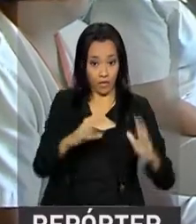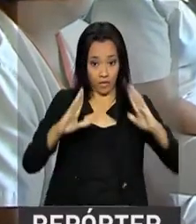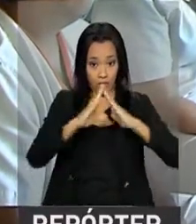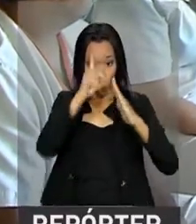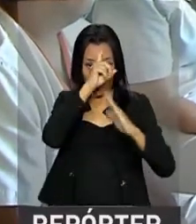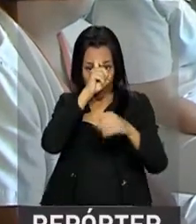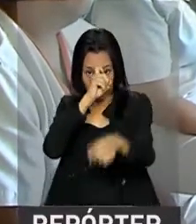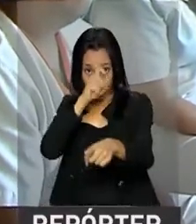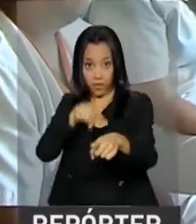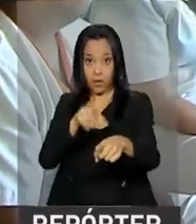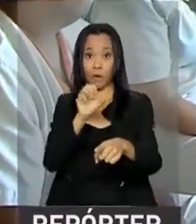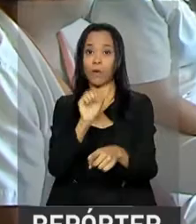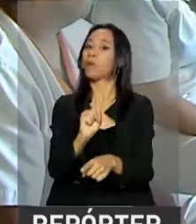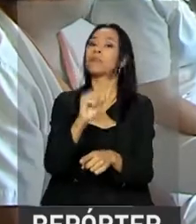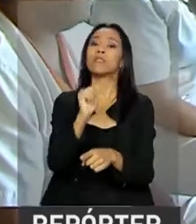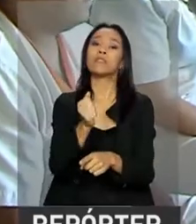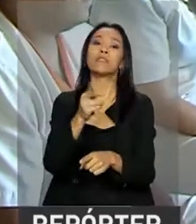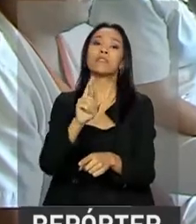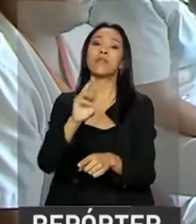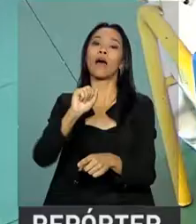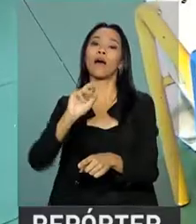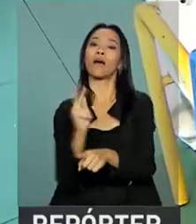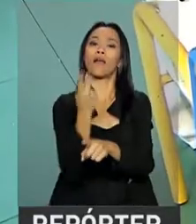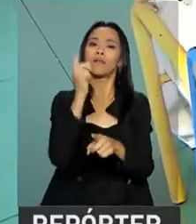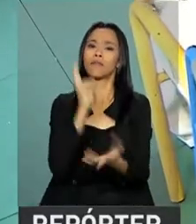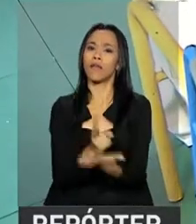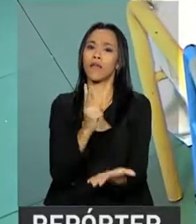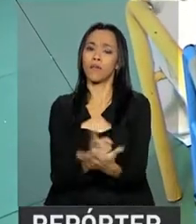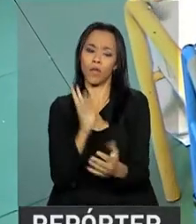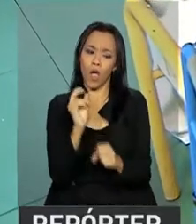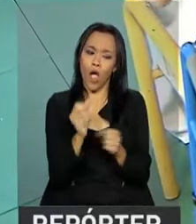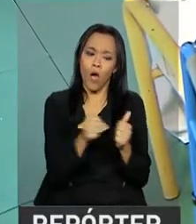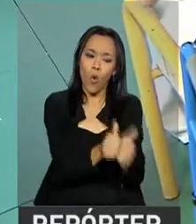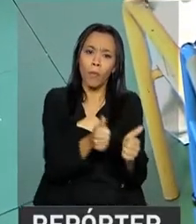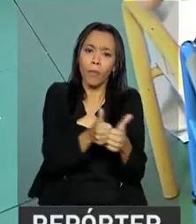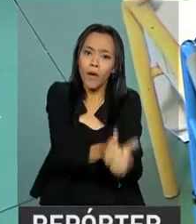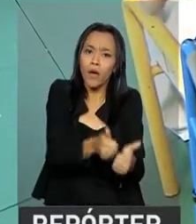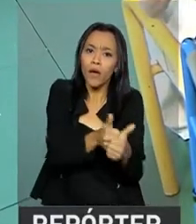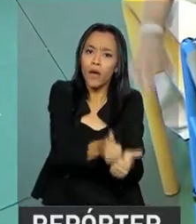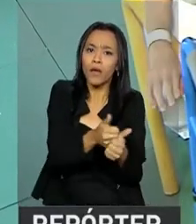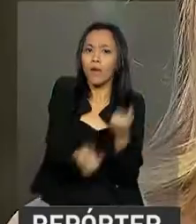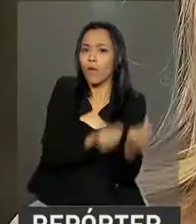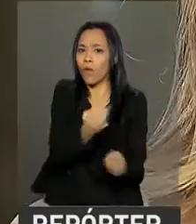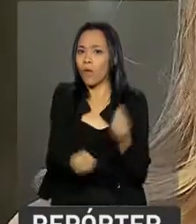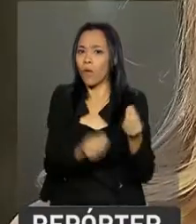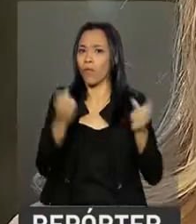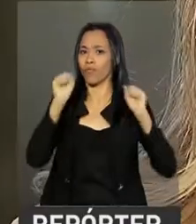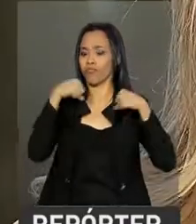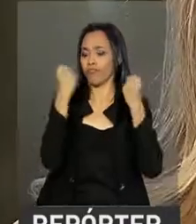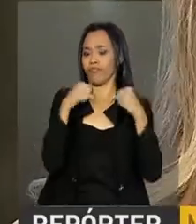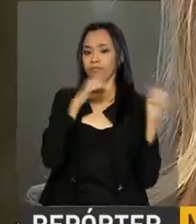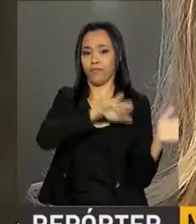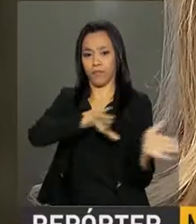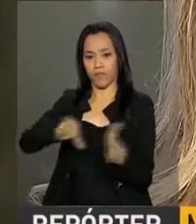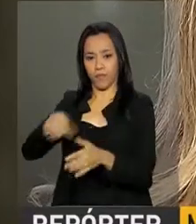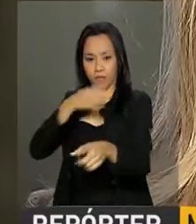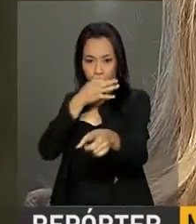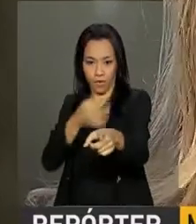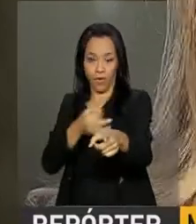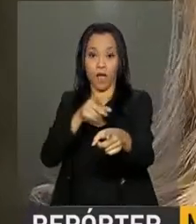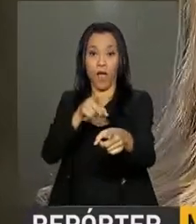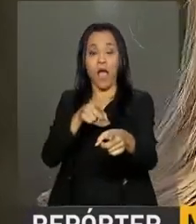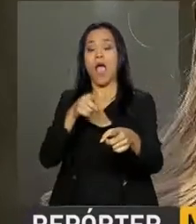crianças são acompanhadas pelos familiares o tempo todo que também participam do processo de reabilitação hospital sarah é é